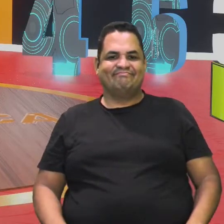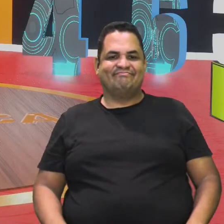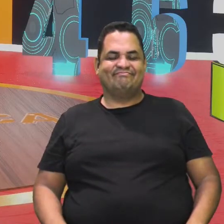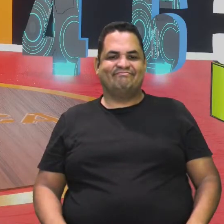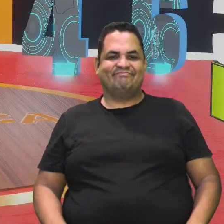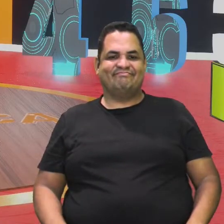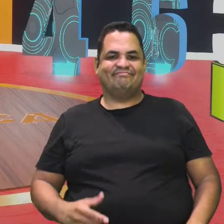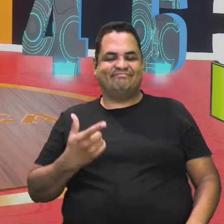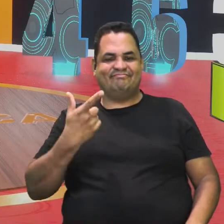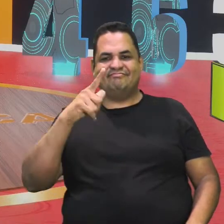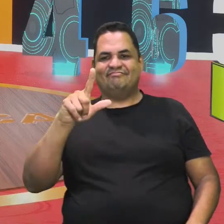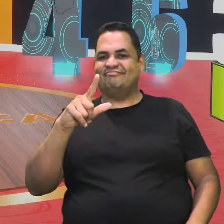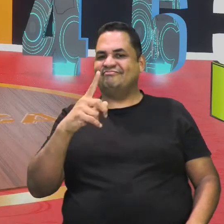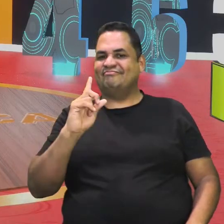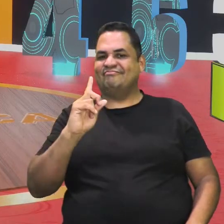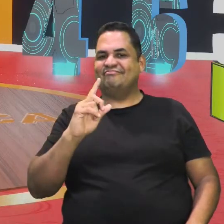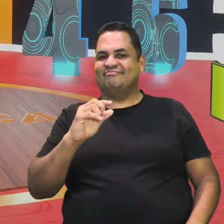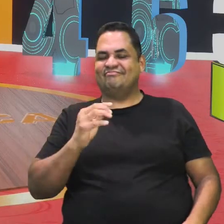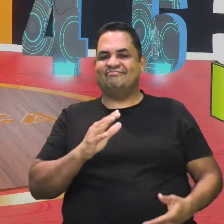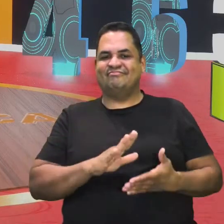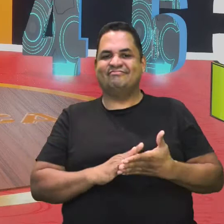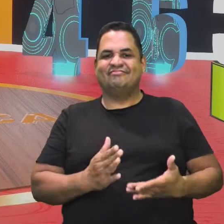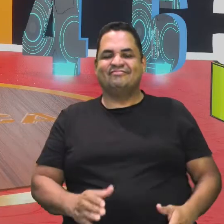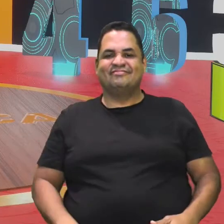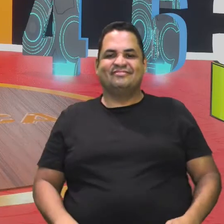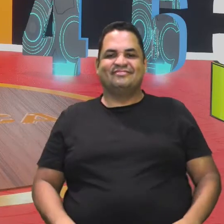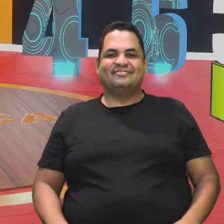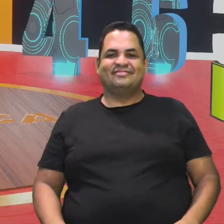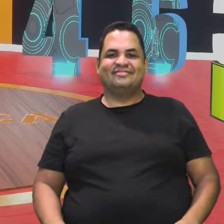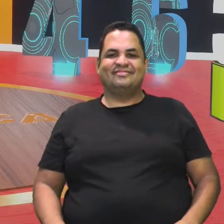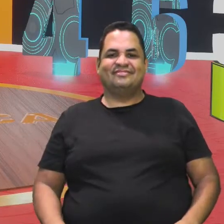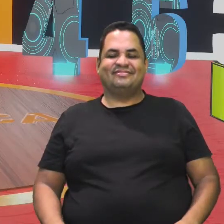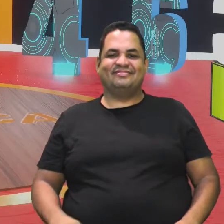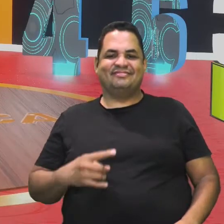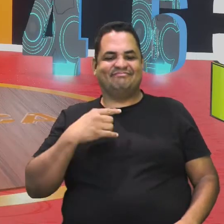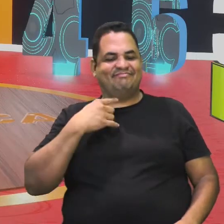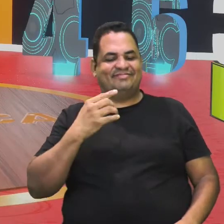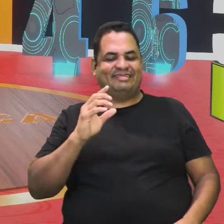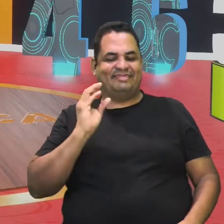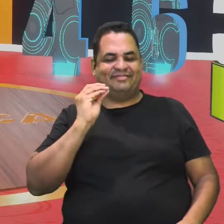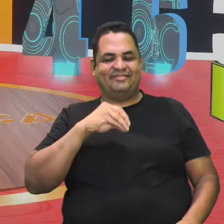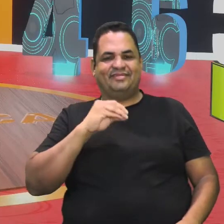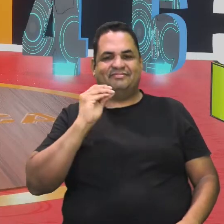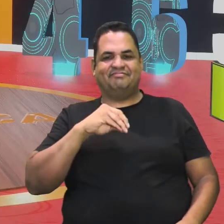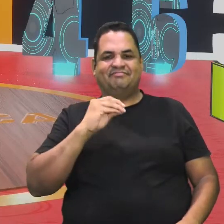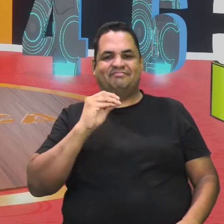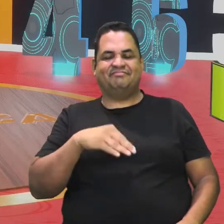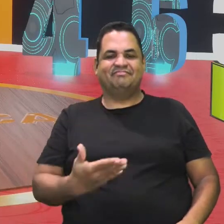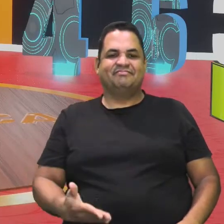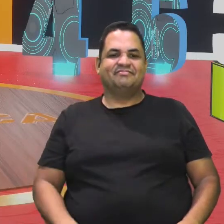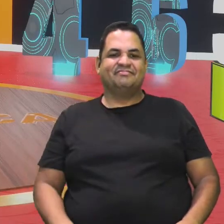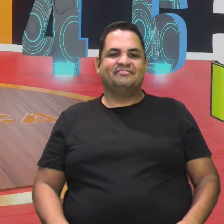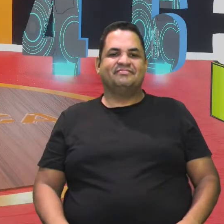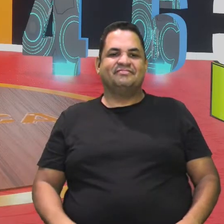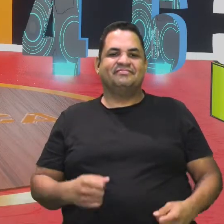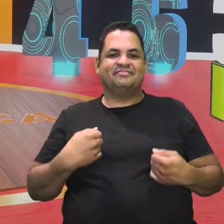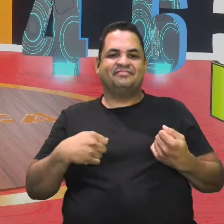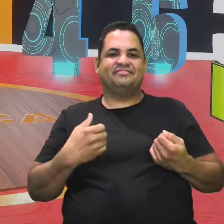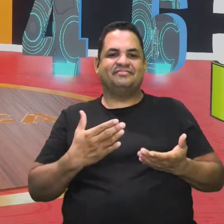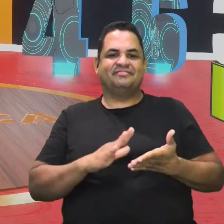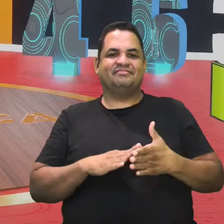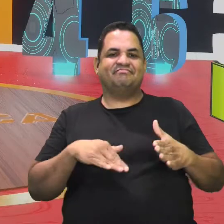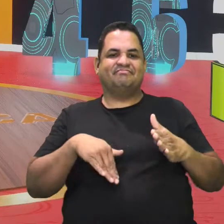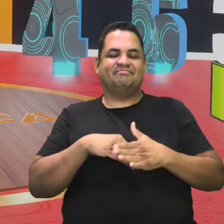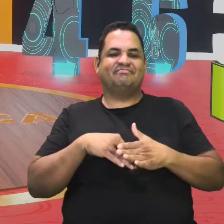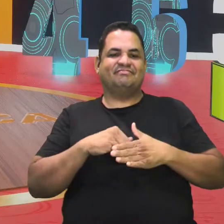Não, tu não consegue bater no peito e depois cabecear? Não tá vai. fraquinho, hein? Não vai. Tá tirado. Vou precisar jogar um